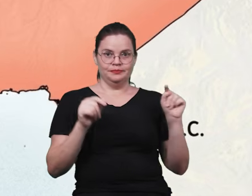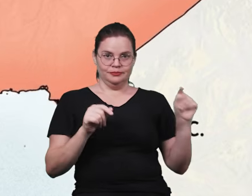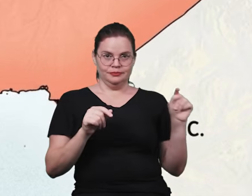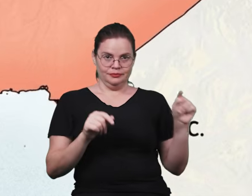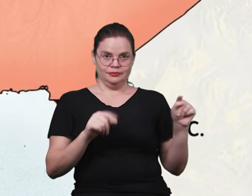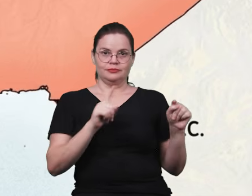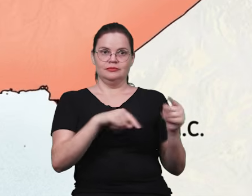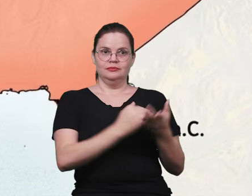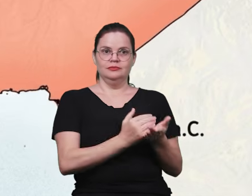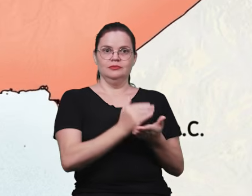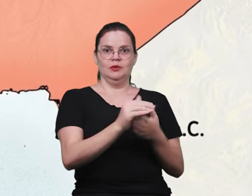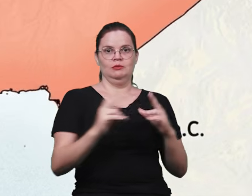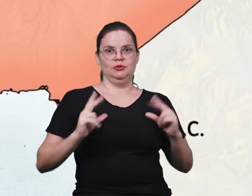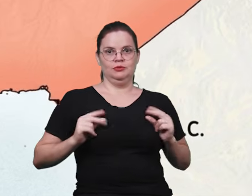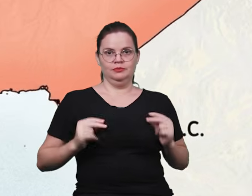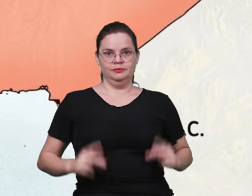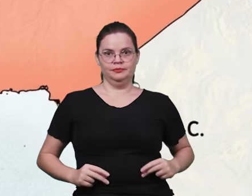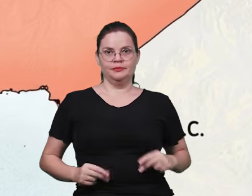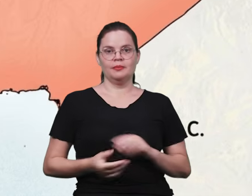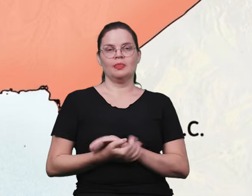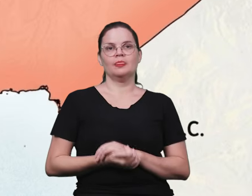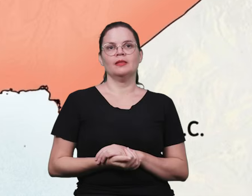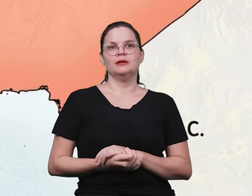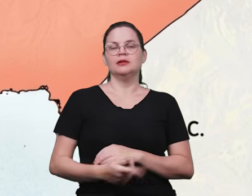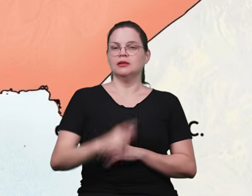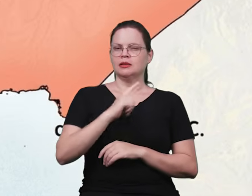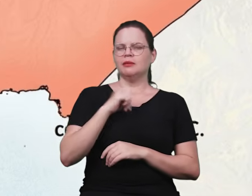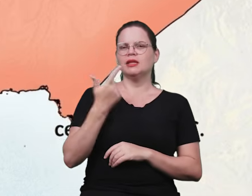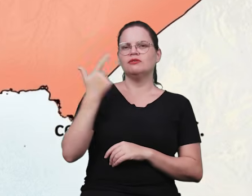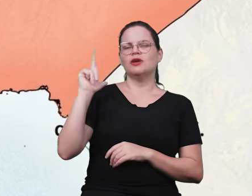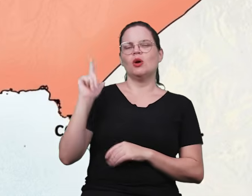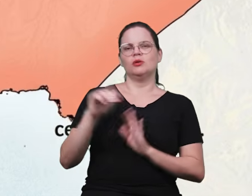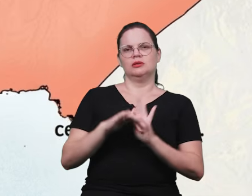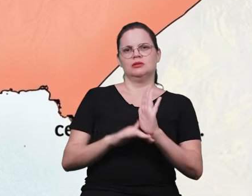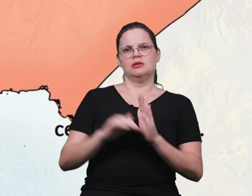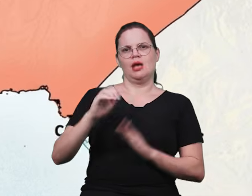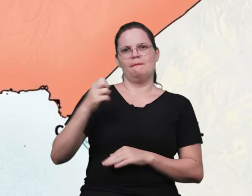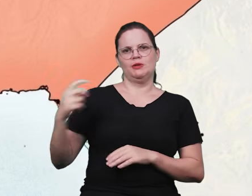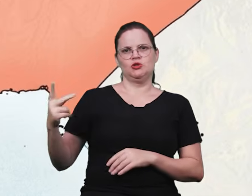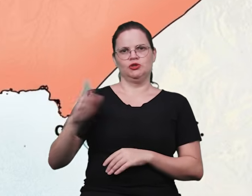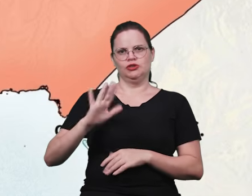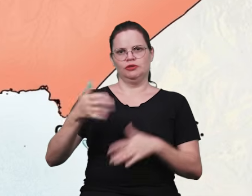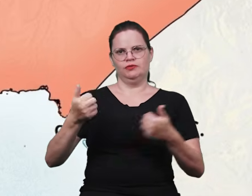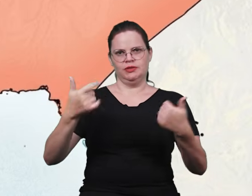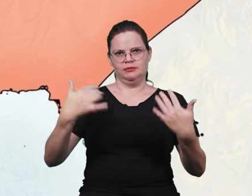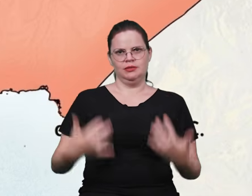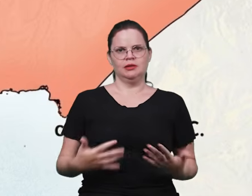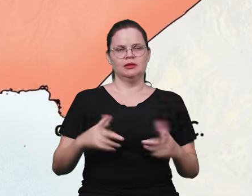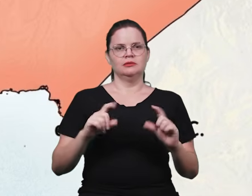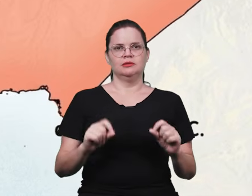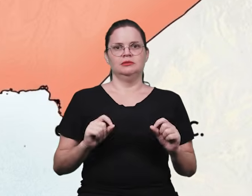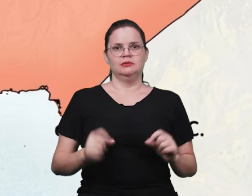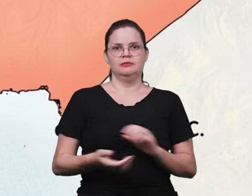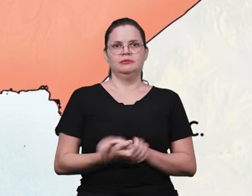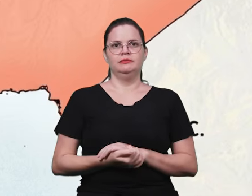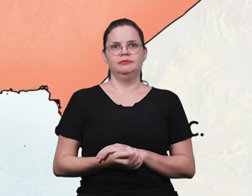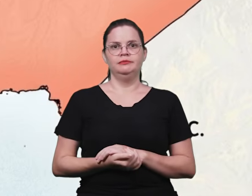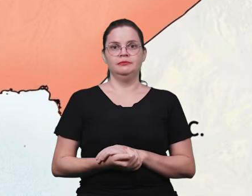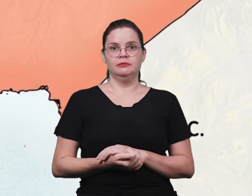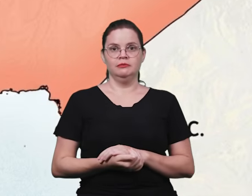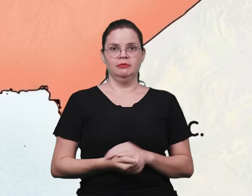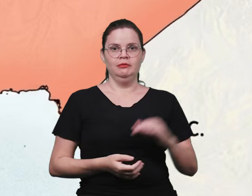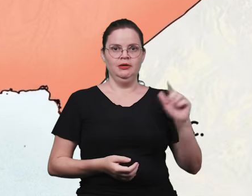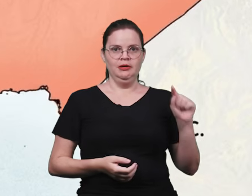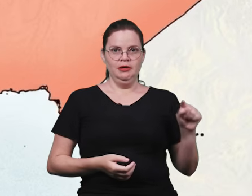até uma informação já comentada até em outros programas e até aqui também, é que Cassandro